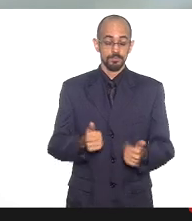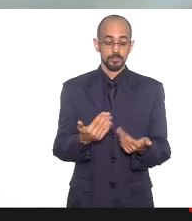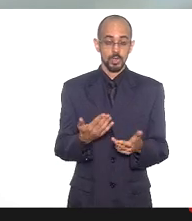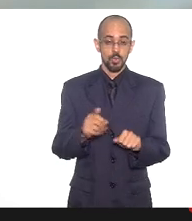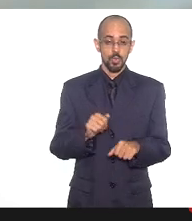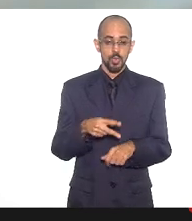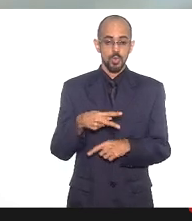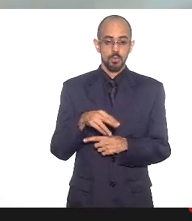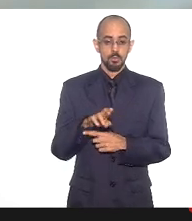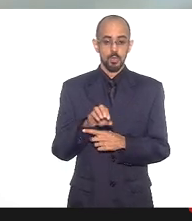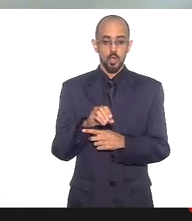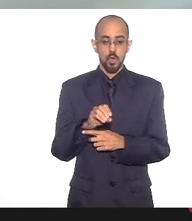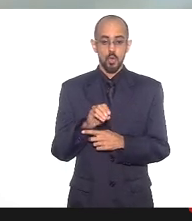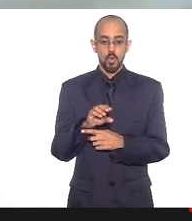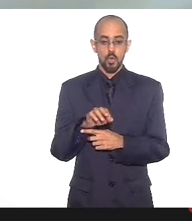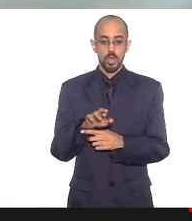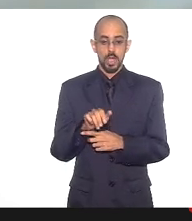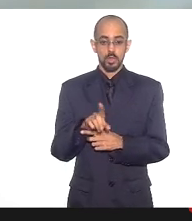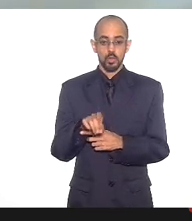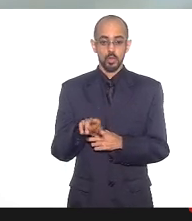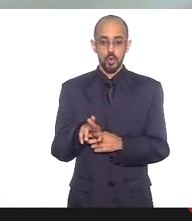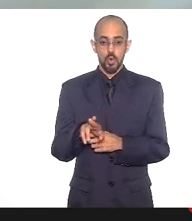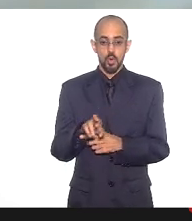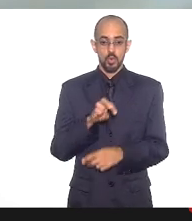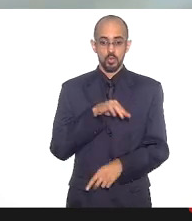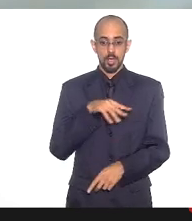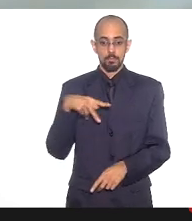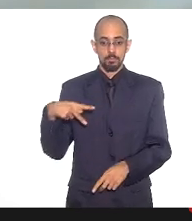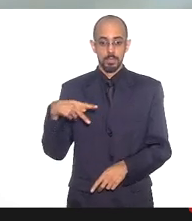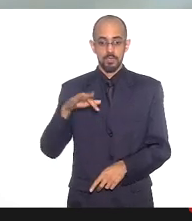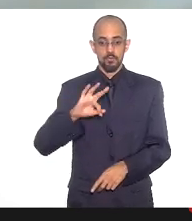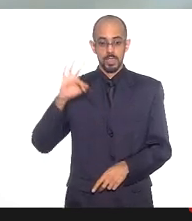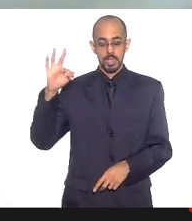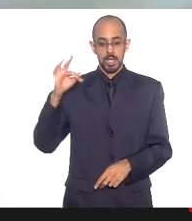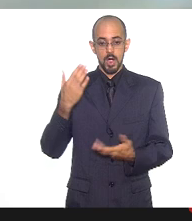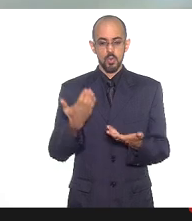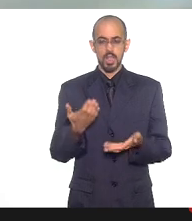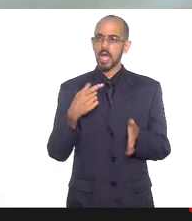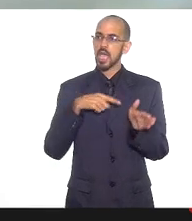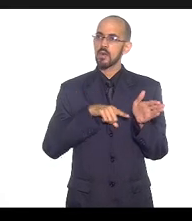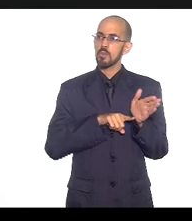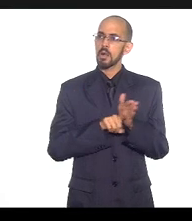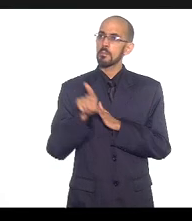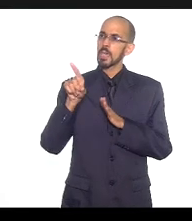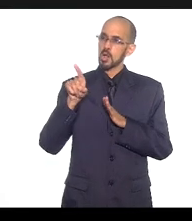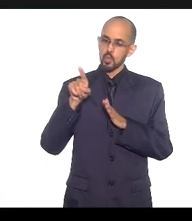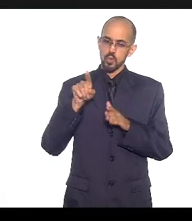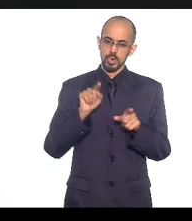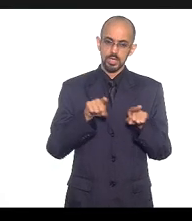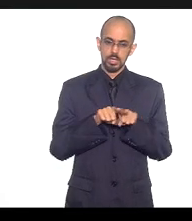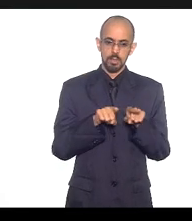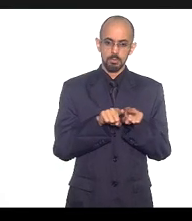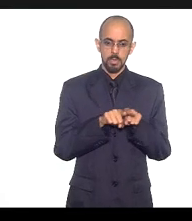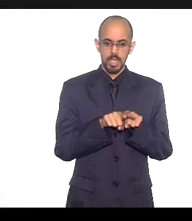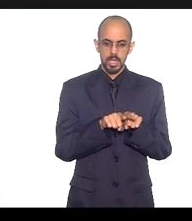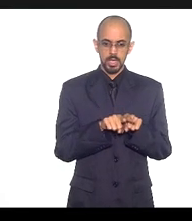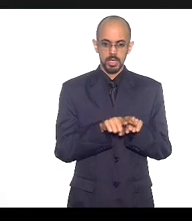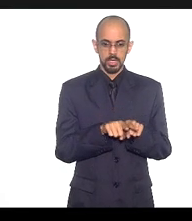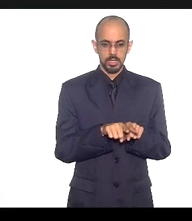procurador, doutor Luiz Cláudio, do MP Federal, parece que queria fazer uma indagação em cima da pergunta do